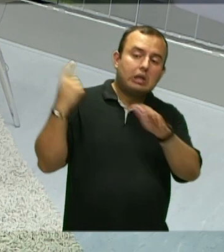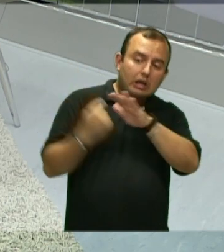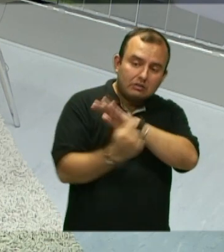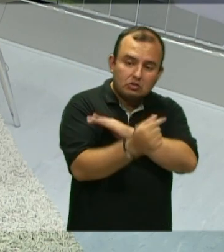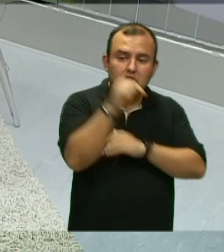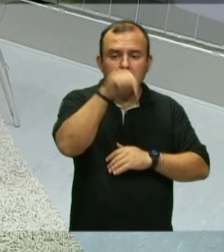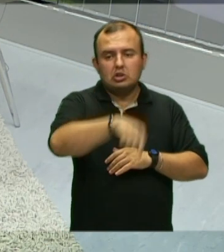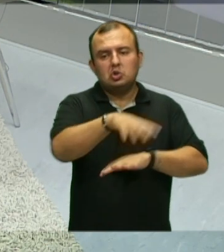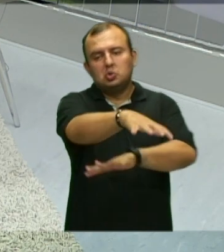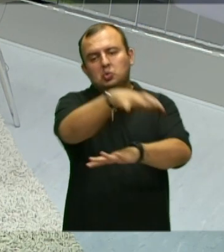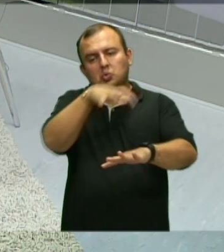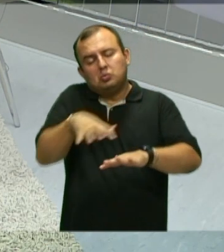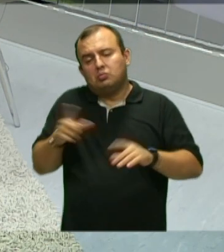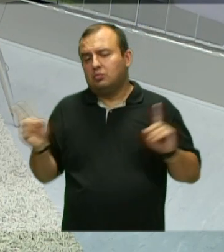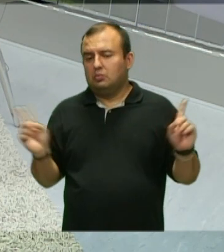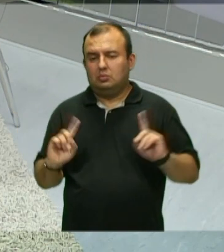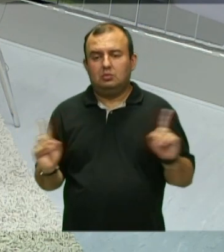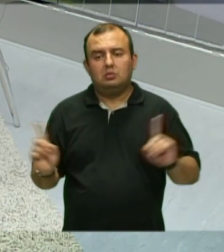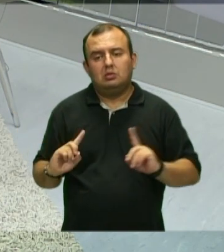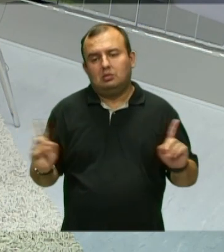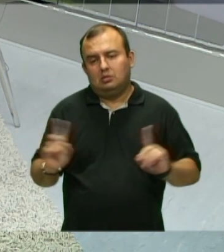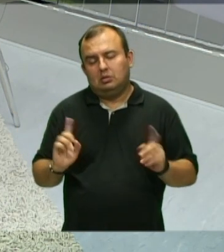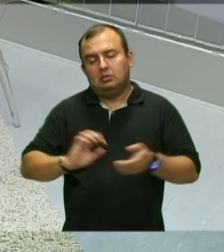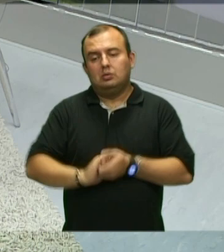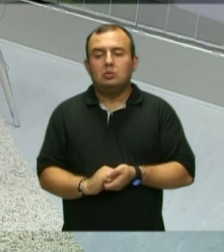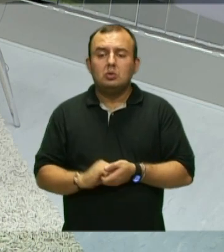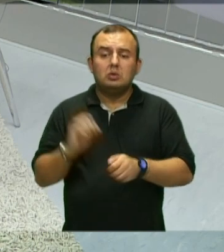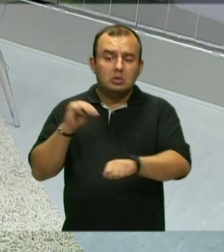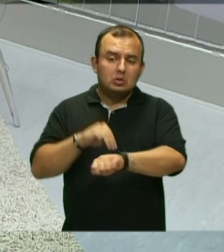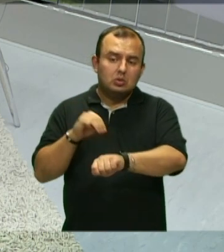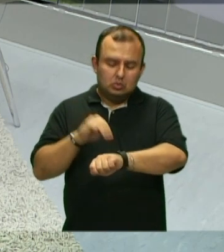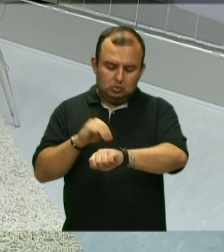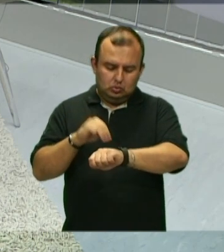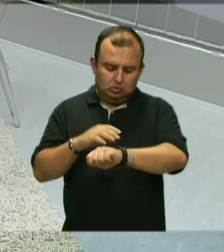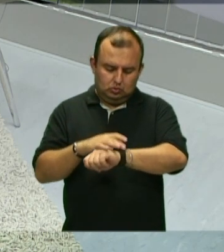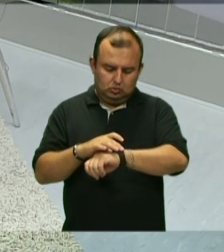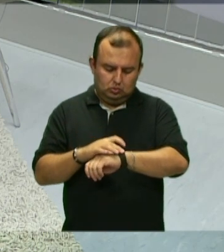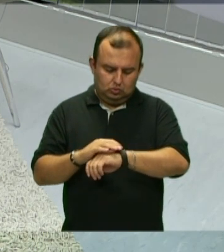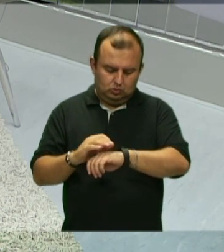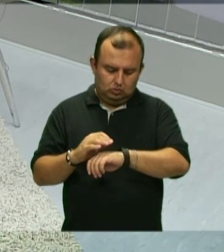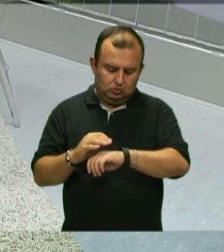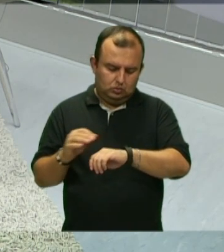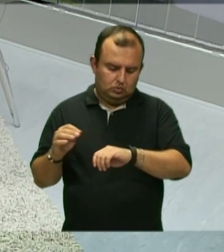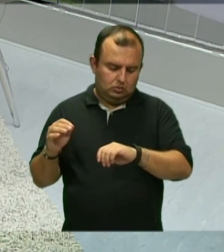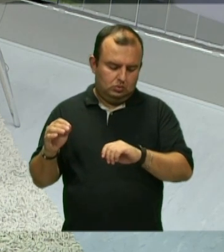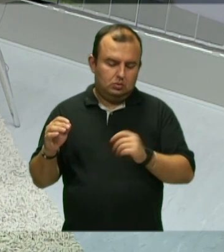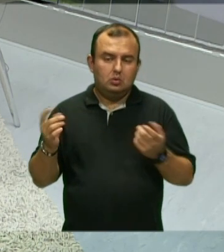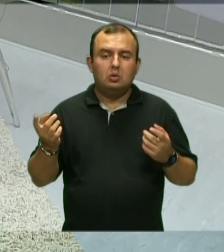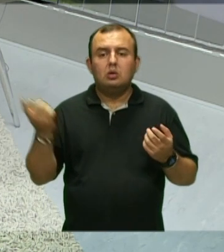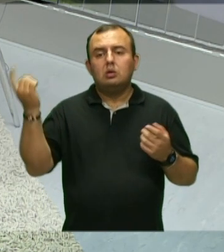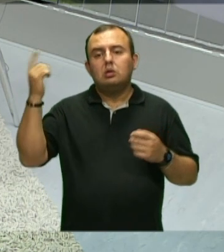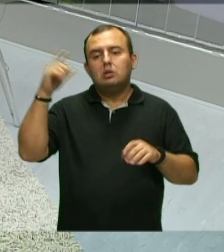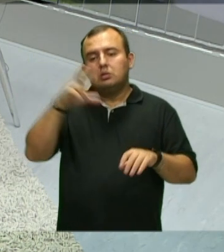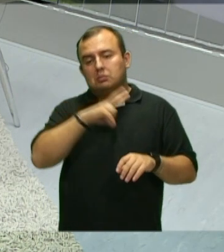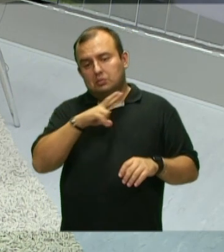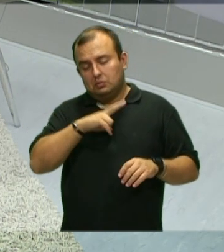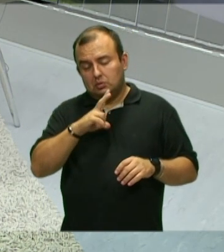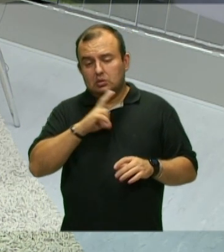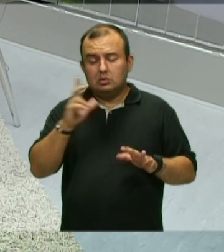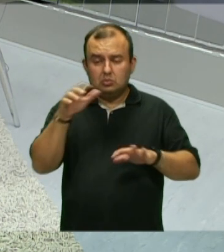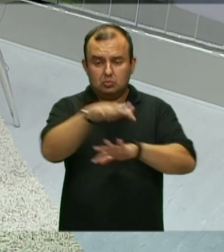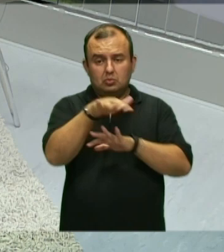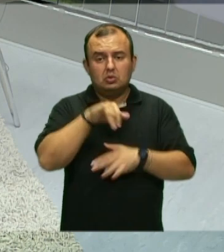investir nesse momento e nesse espaço privado dentro do Porto de Itajaí.